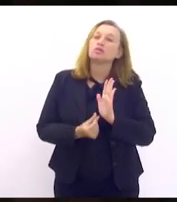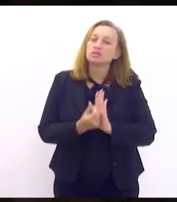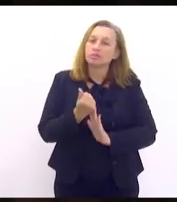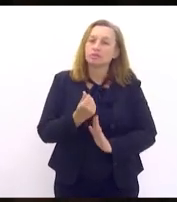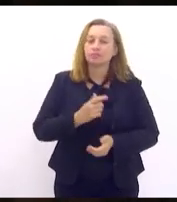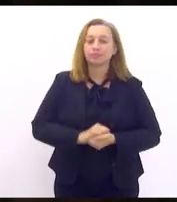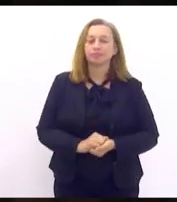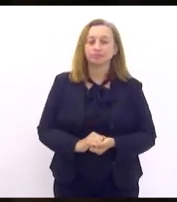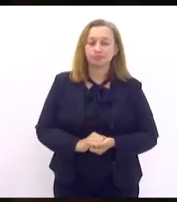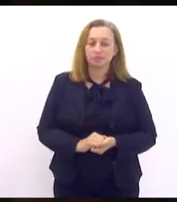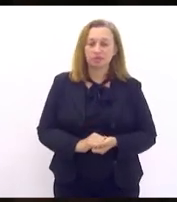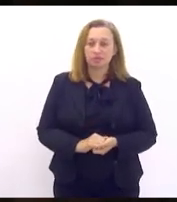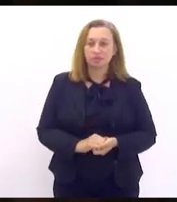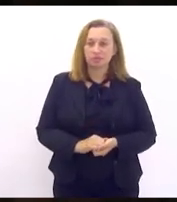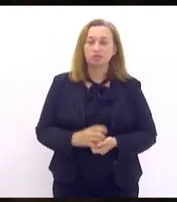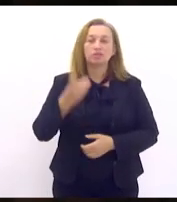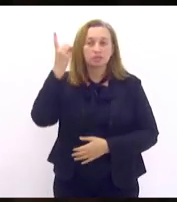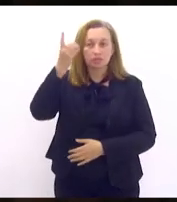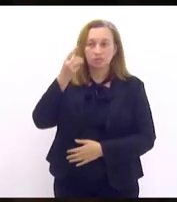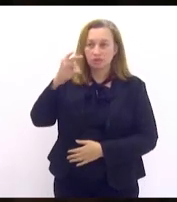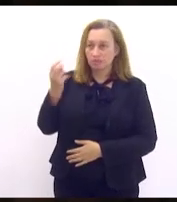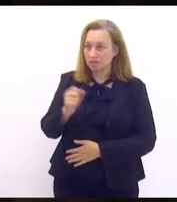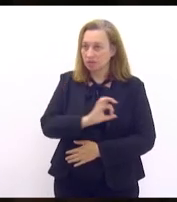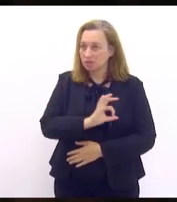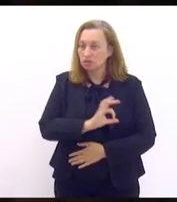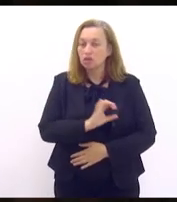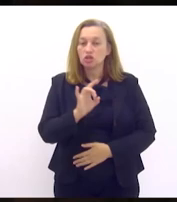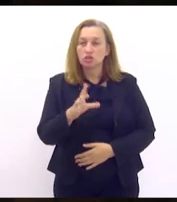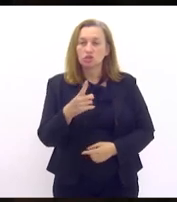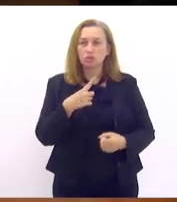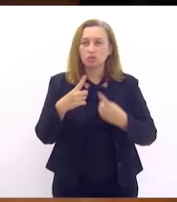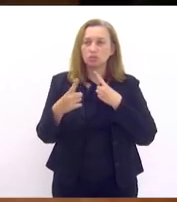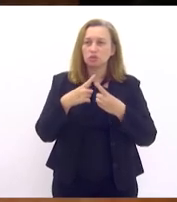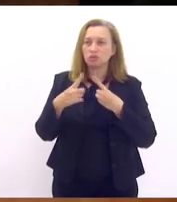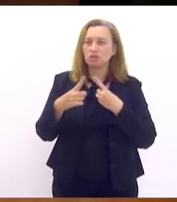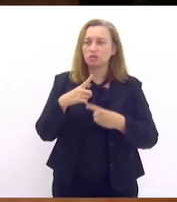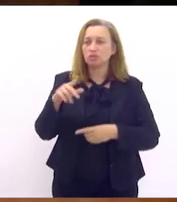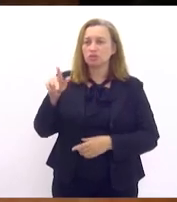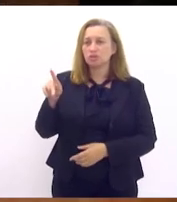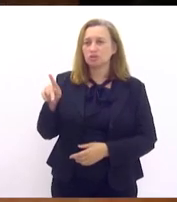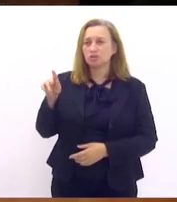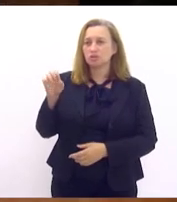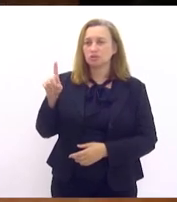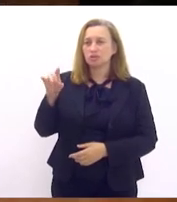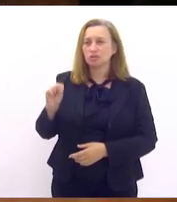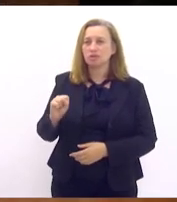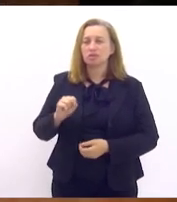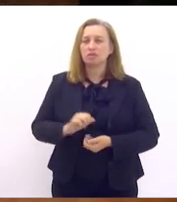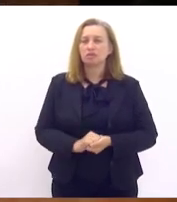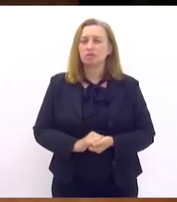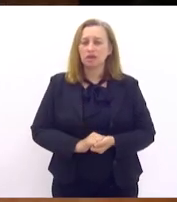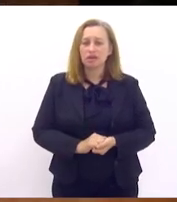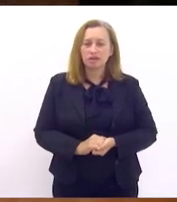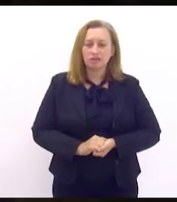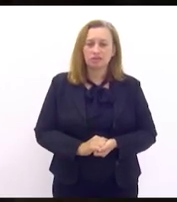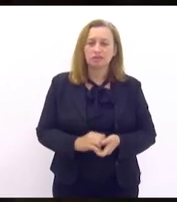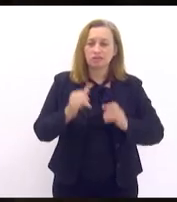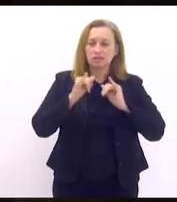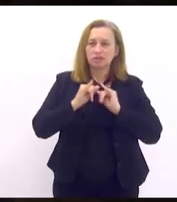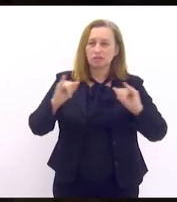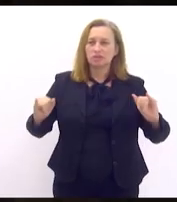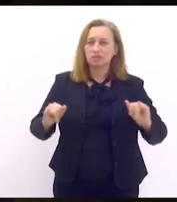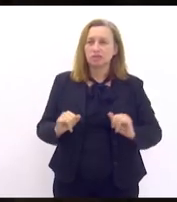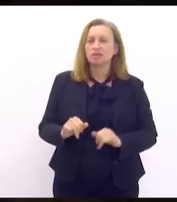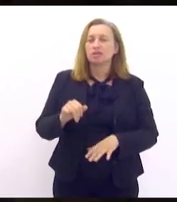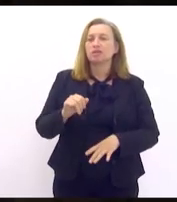Orçamento. Deputada Marta Rocha? Eu quero só discutir o PED. Até eu vou anunciar aqui o PED. Anuncio regime